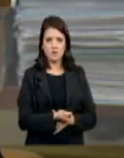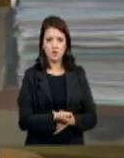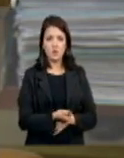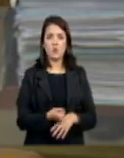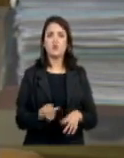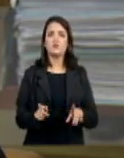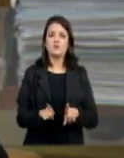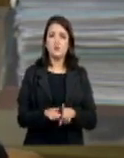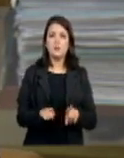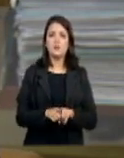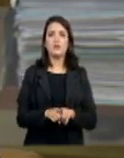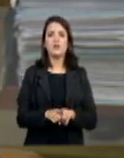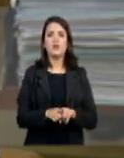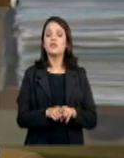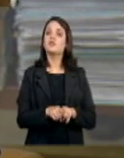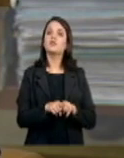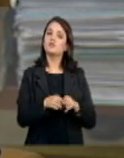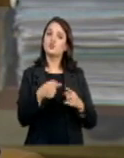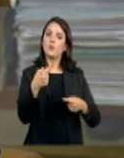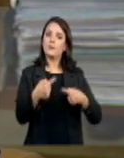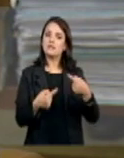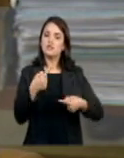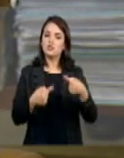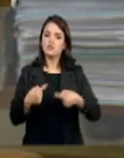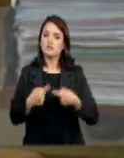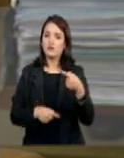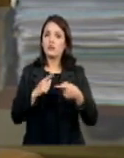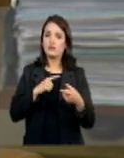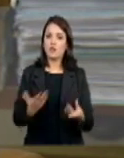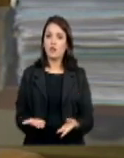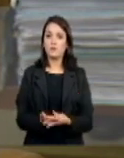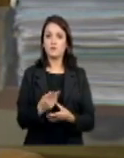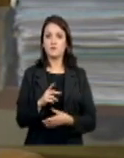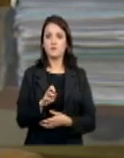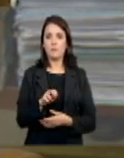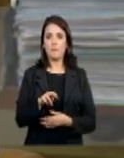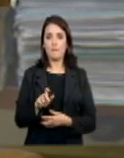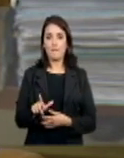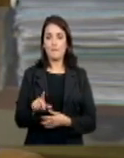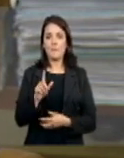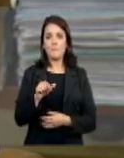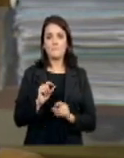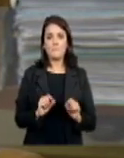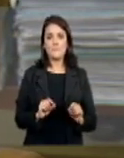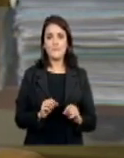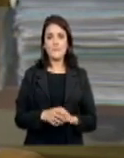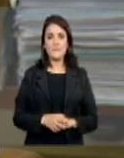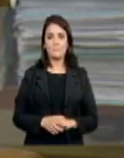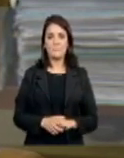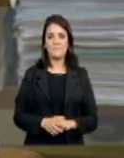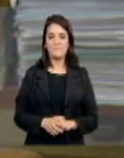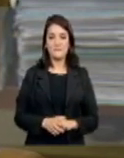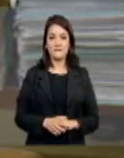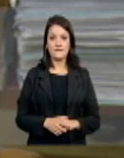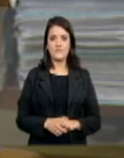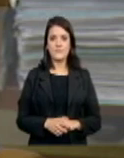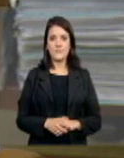dilema o culto do processo penal que consiste na chã